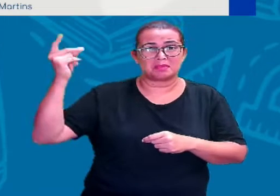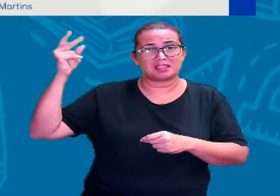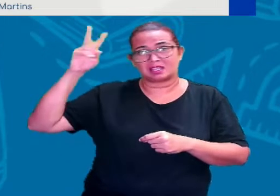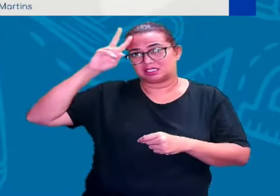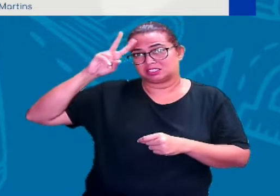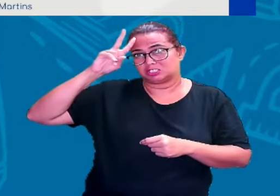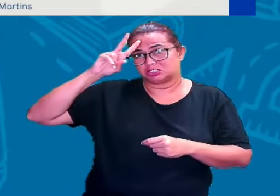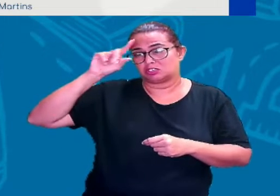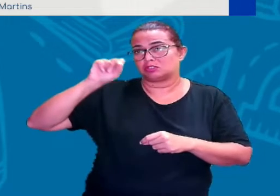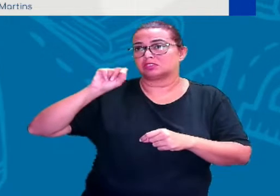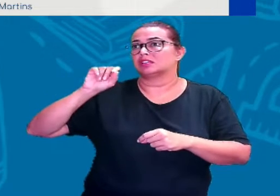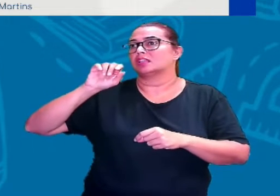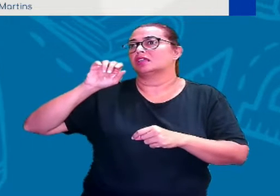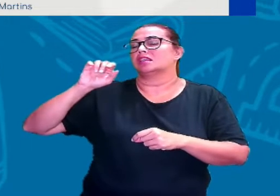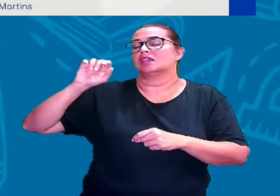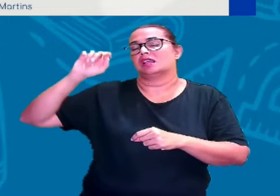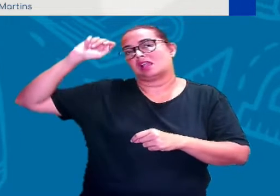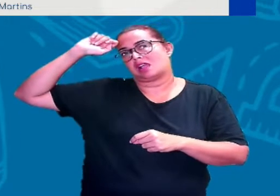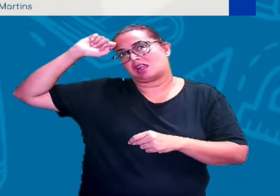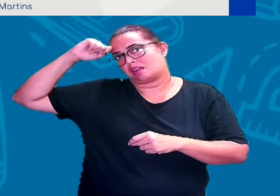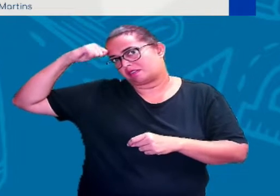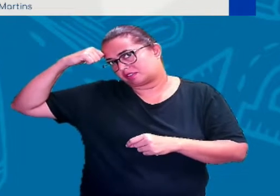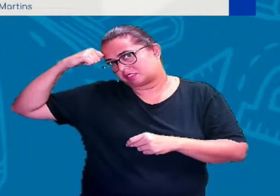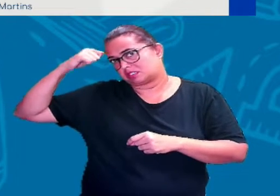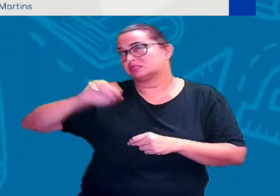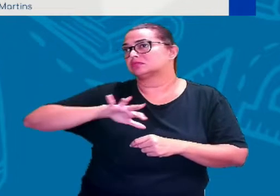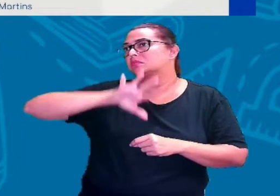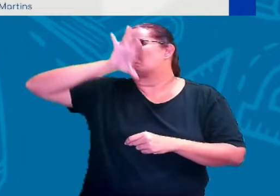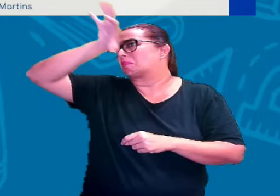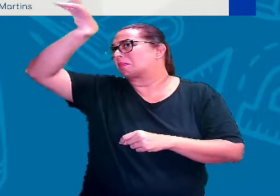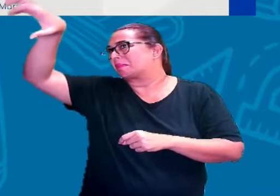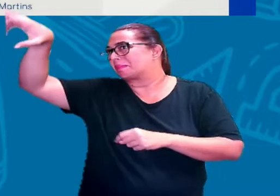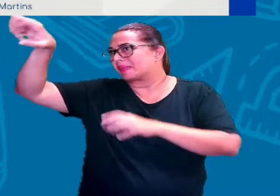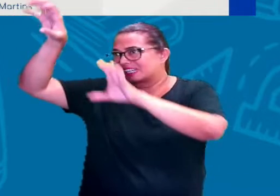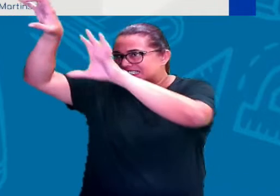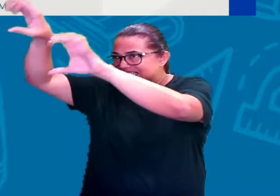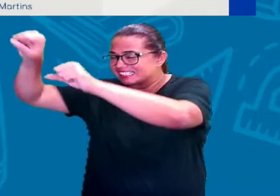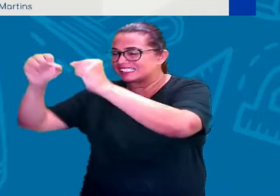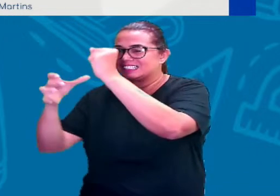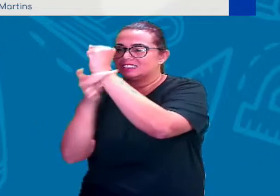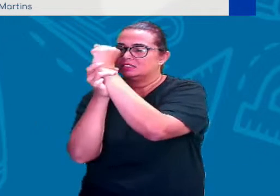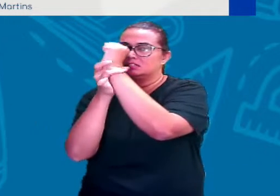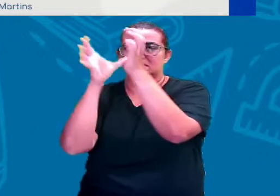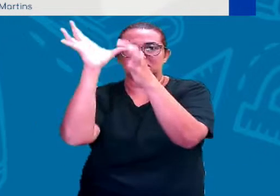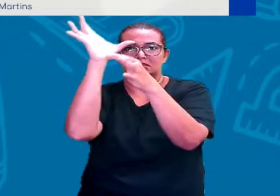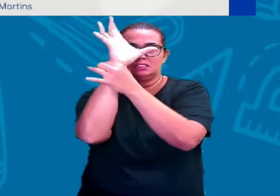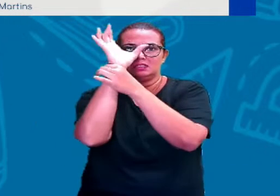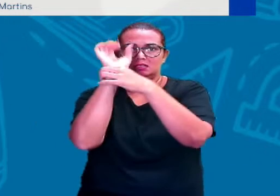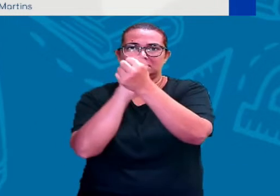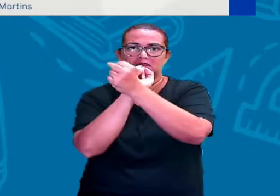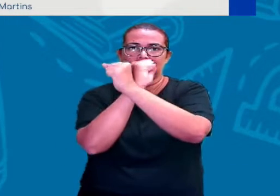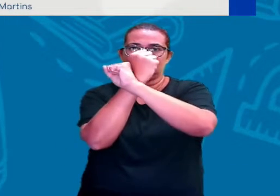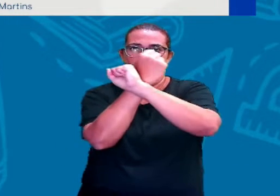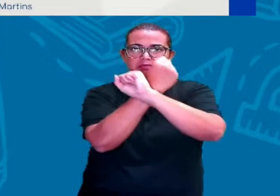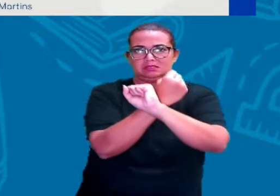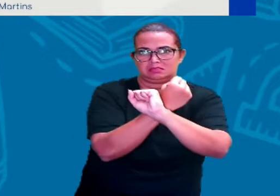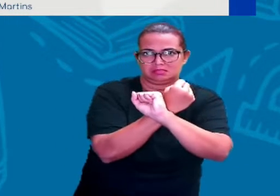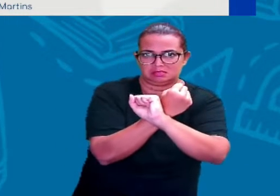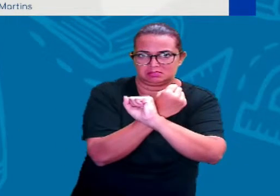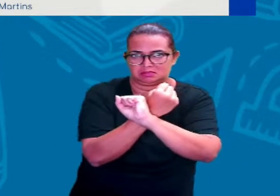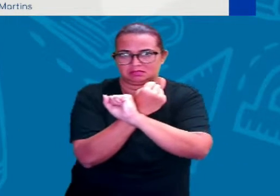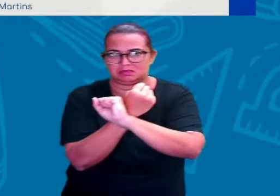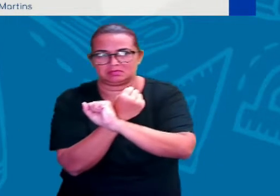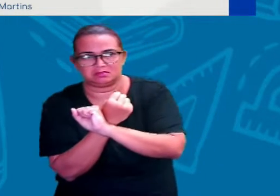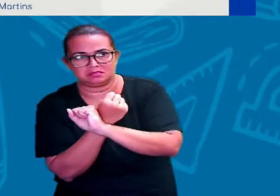gente ensinava isso bem errado, né? A gente dizia que eram africanos que eram descendentes